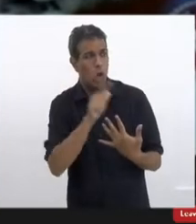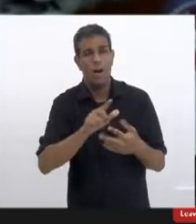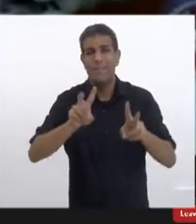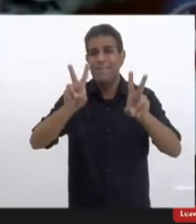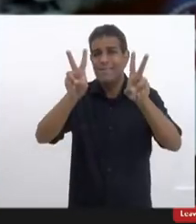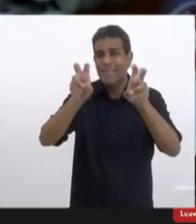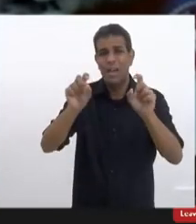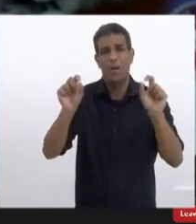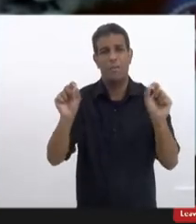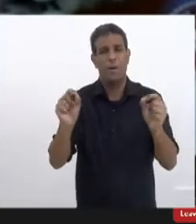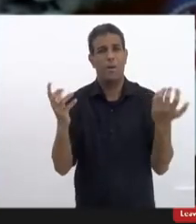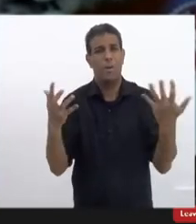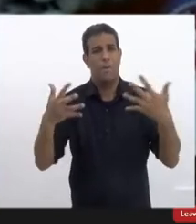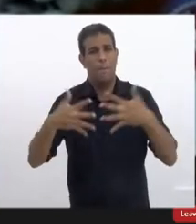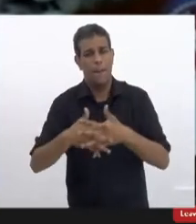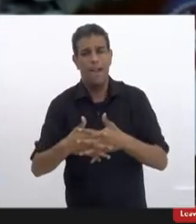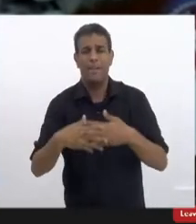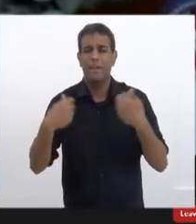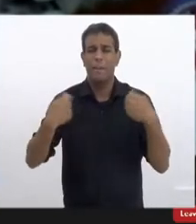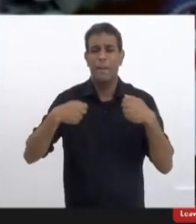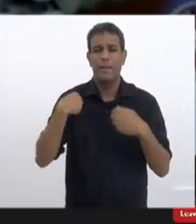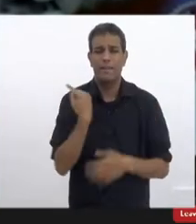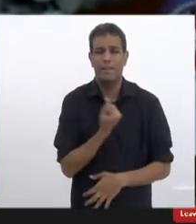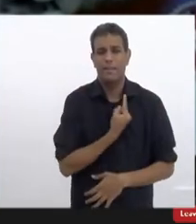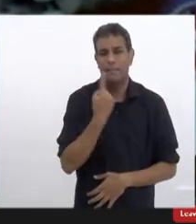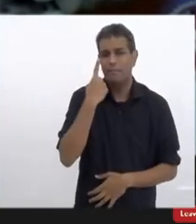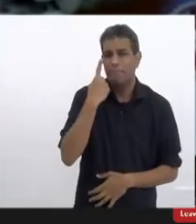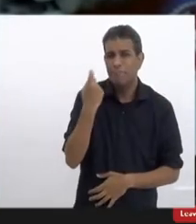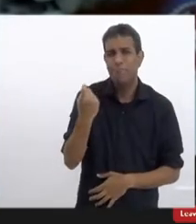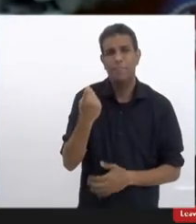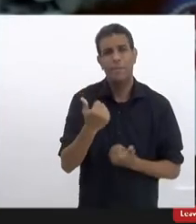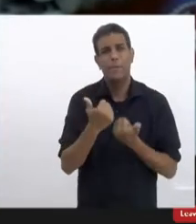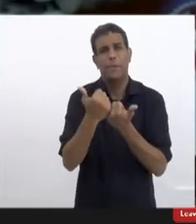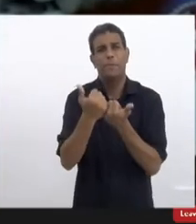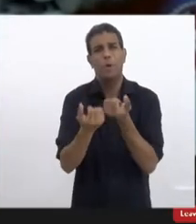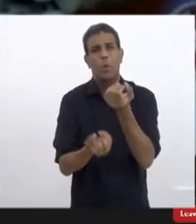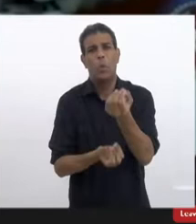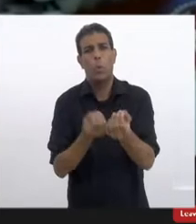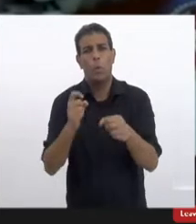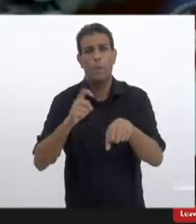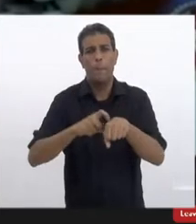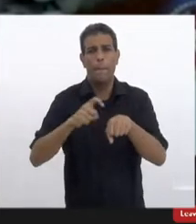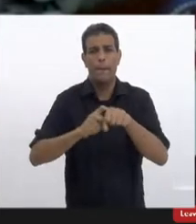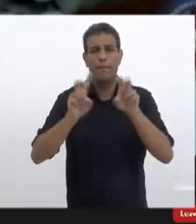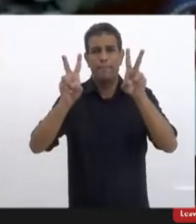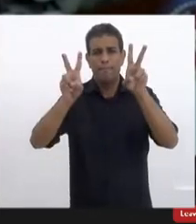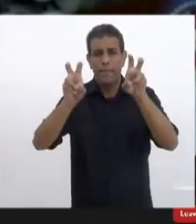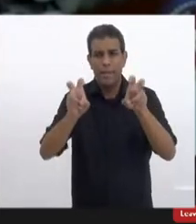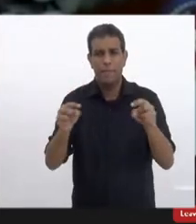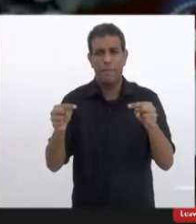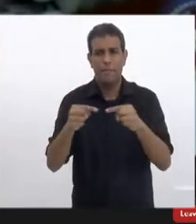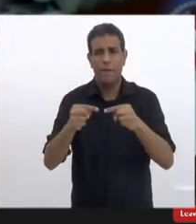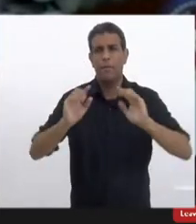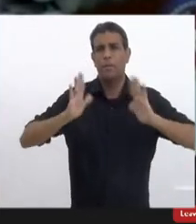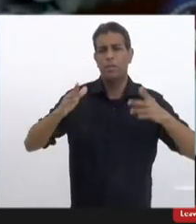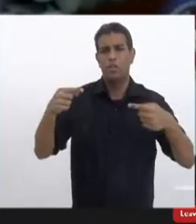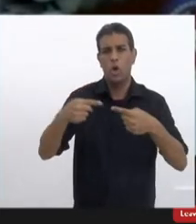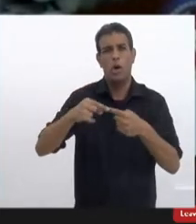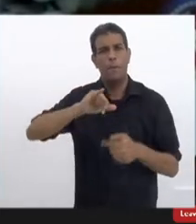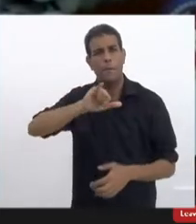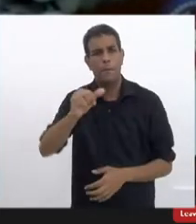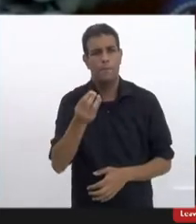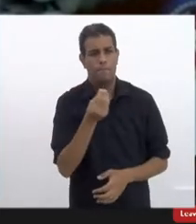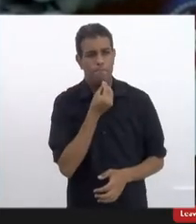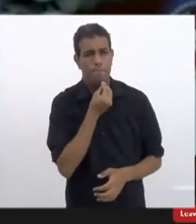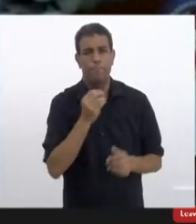muito complexo, né? Necessita do nosso olhar atento e desse debate que tem sido promovido